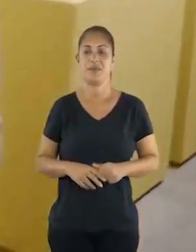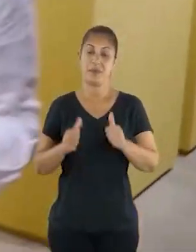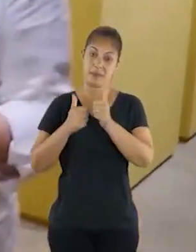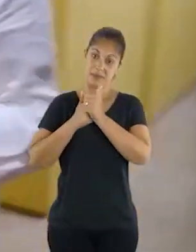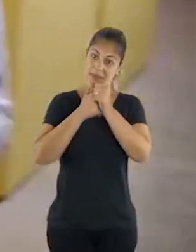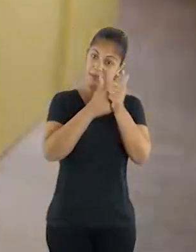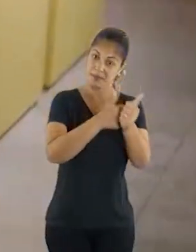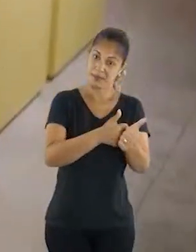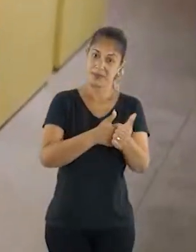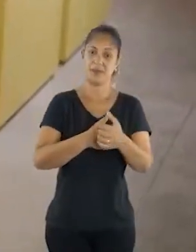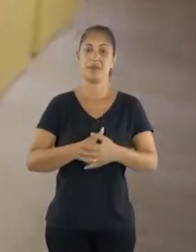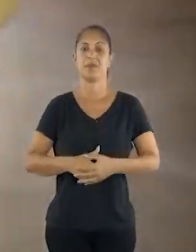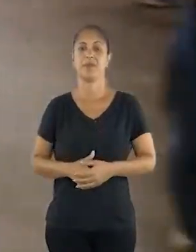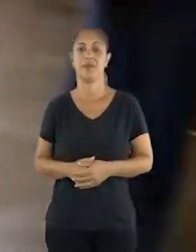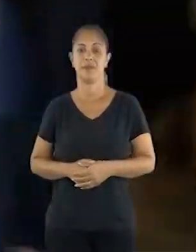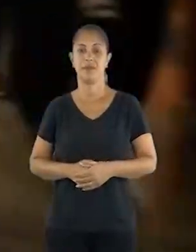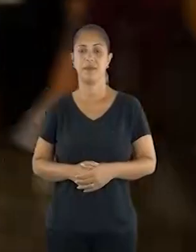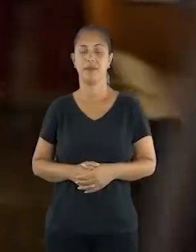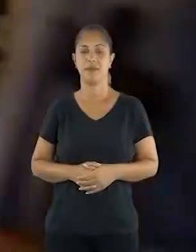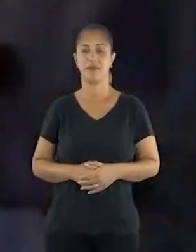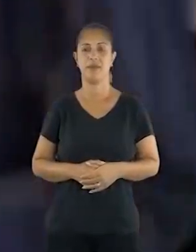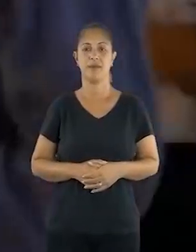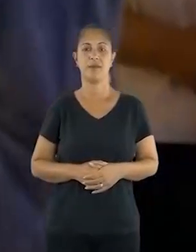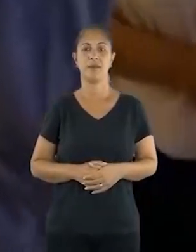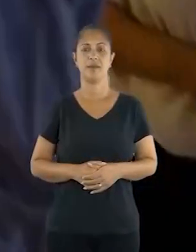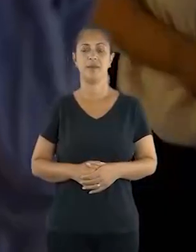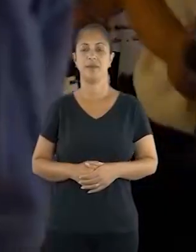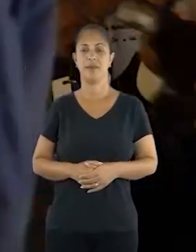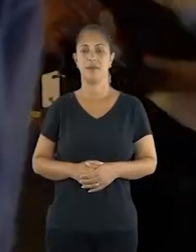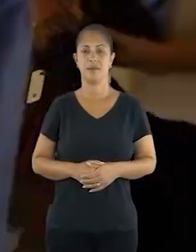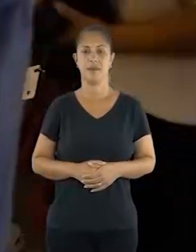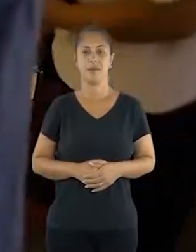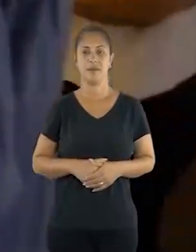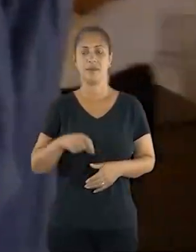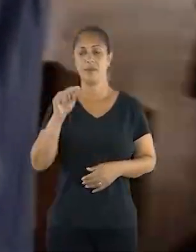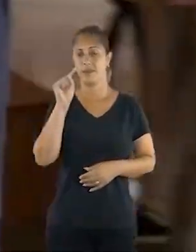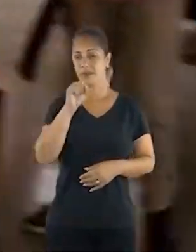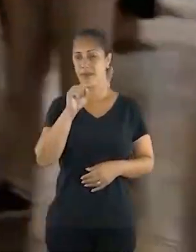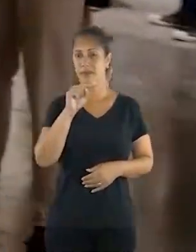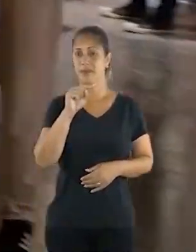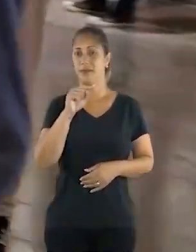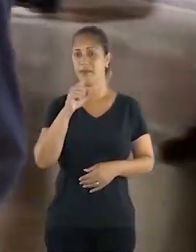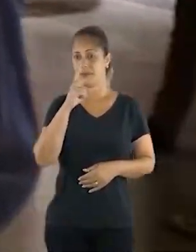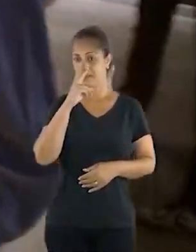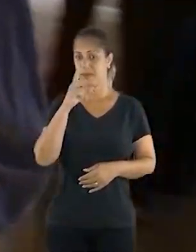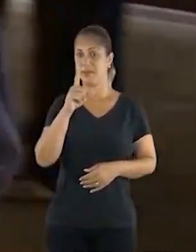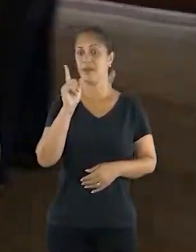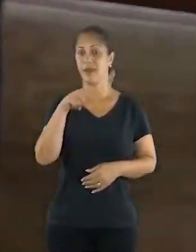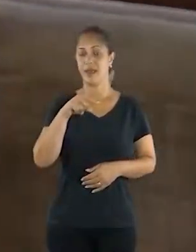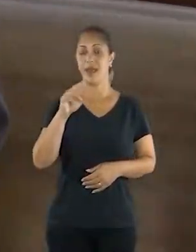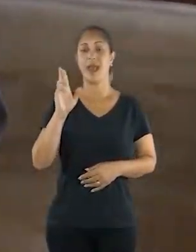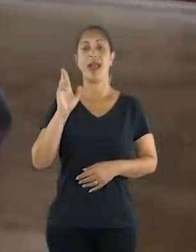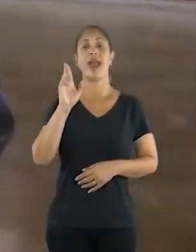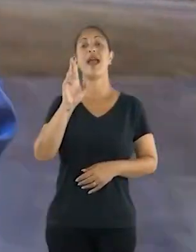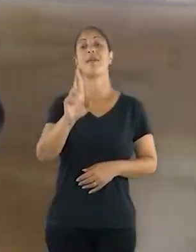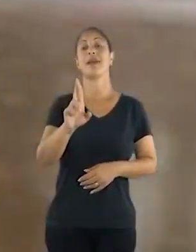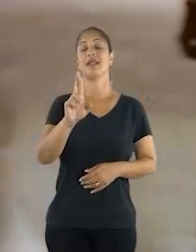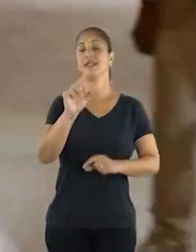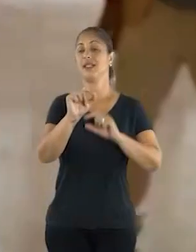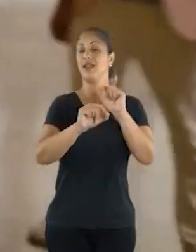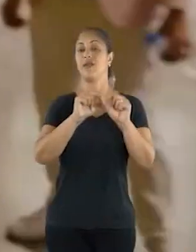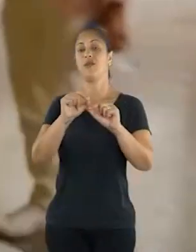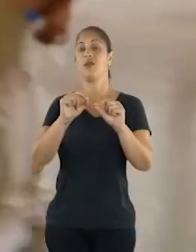seguindo aqui. Eu dizia que o sertão, para ele, representava o